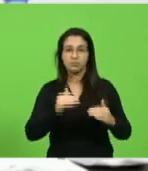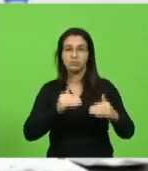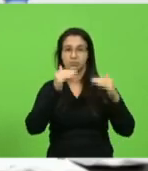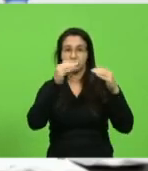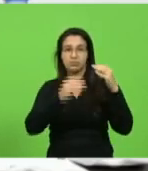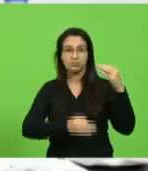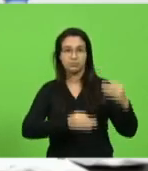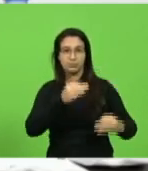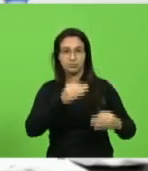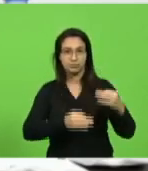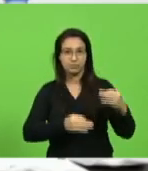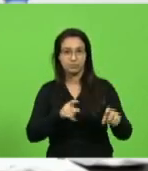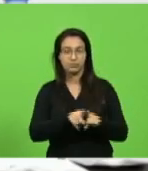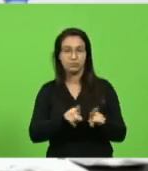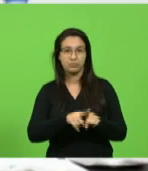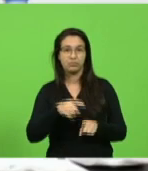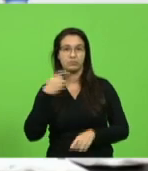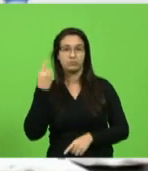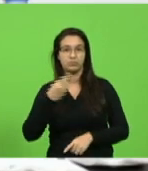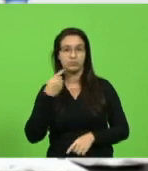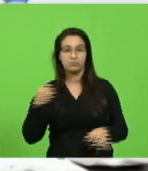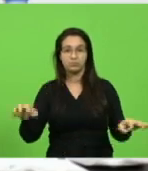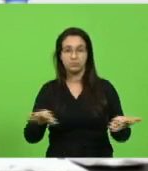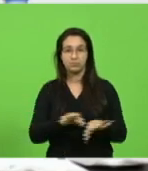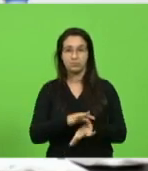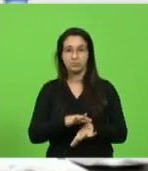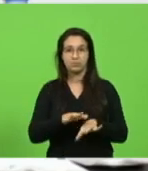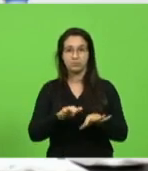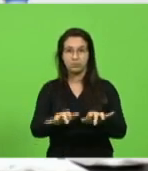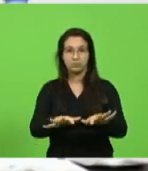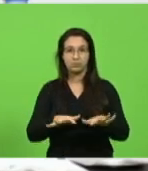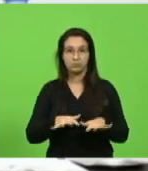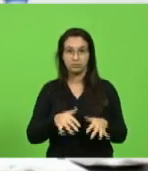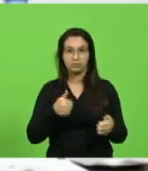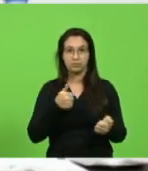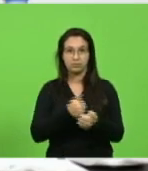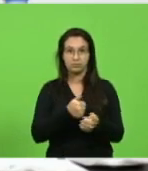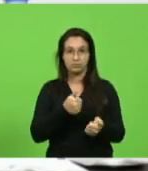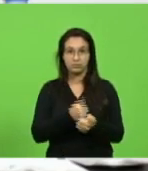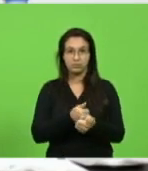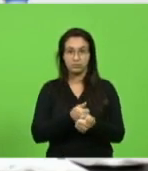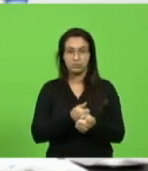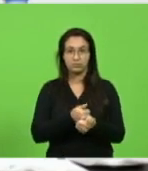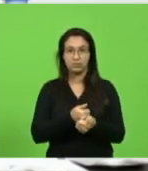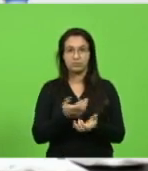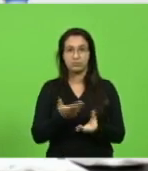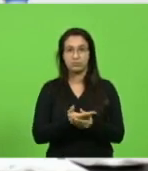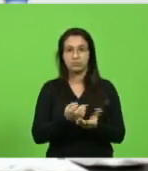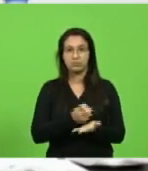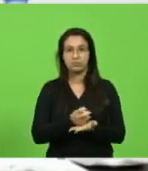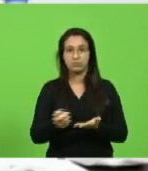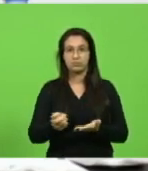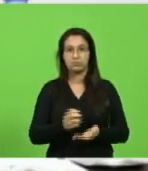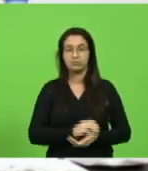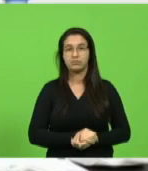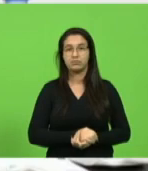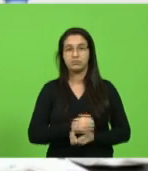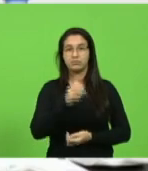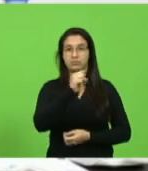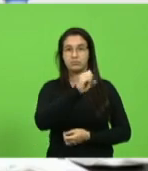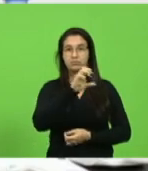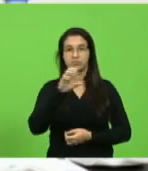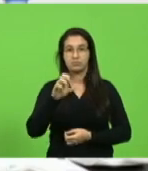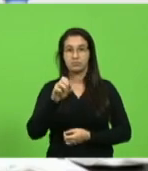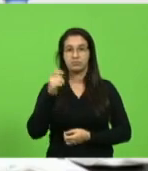senhores deputados declaro encerrado este processo de impeachment e esta sessão Florianópolis